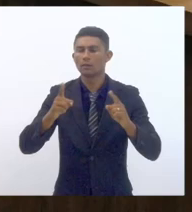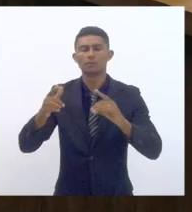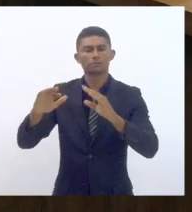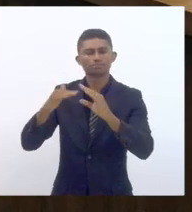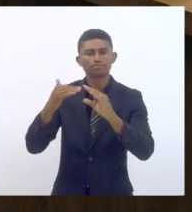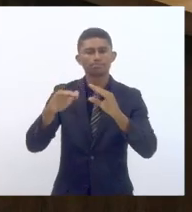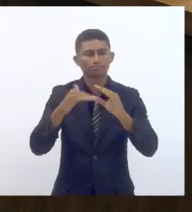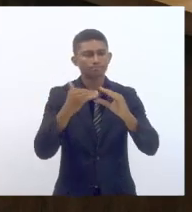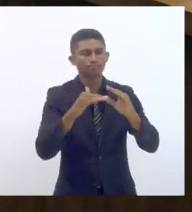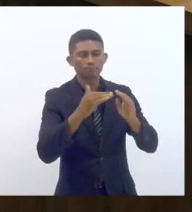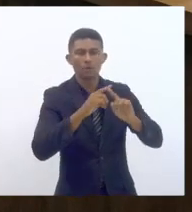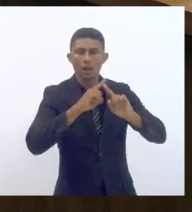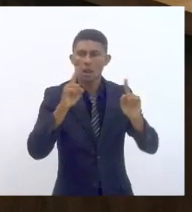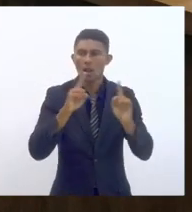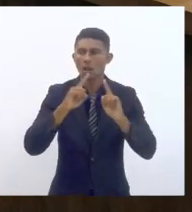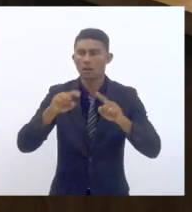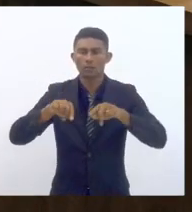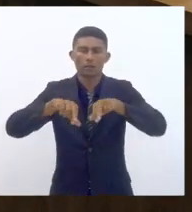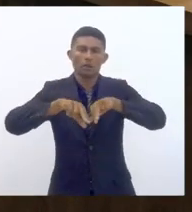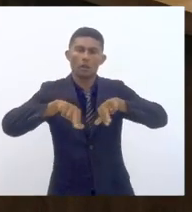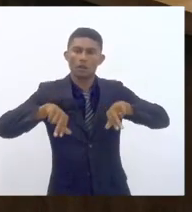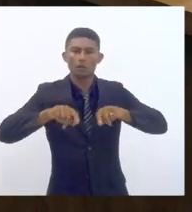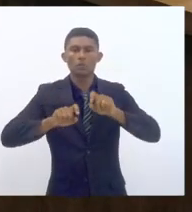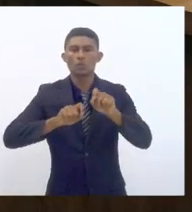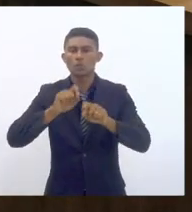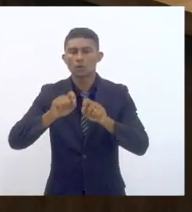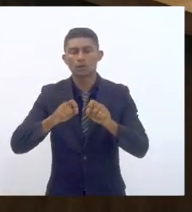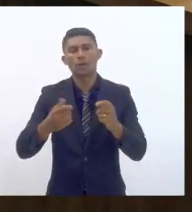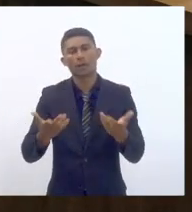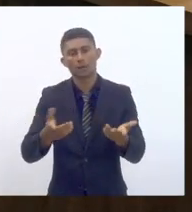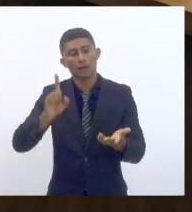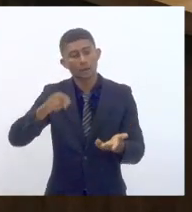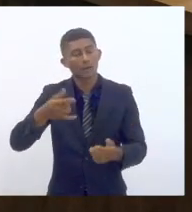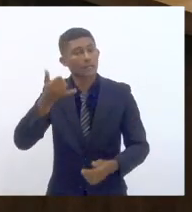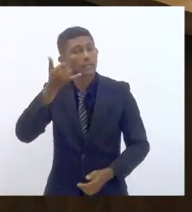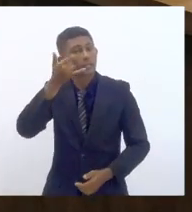recebendo com relação aos cancelamentos dos planos